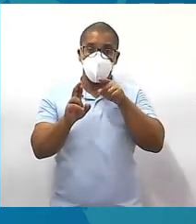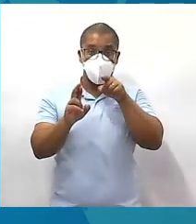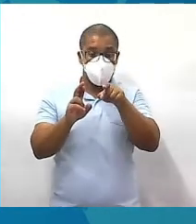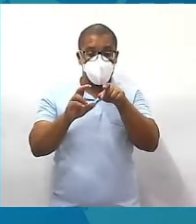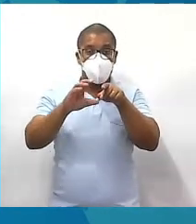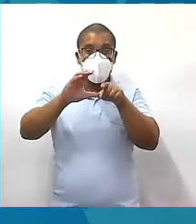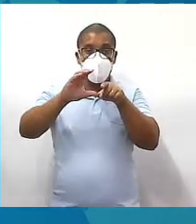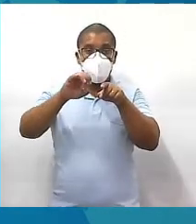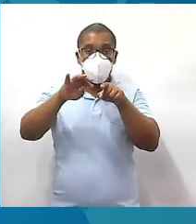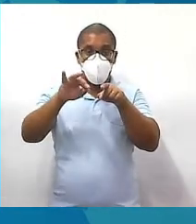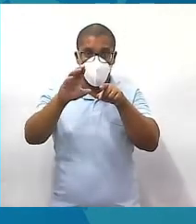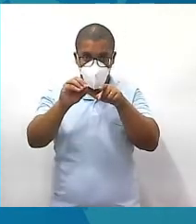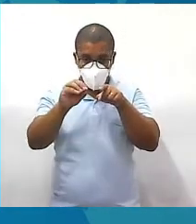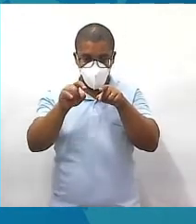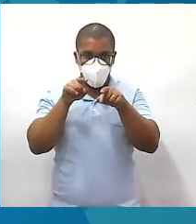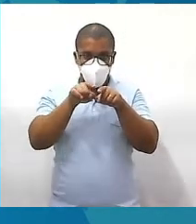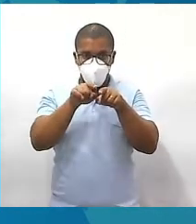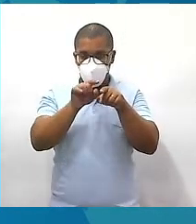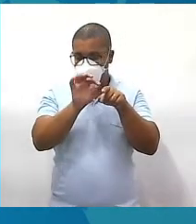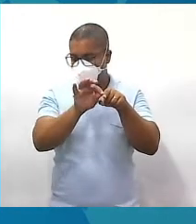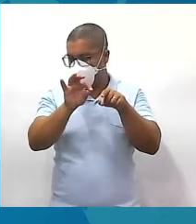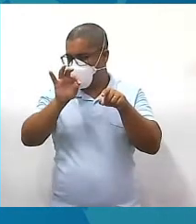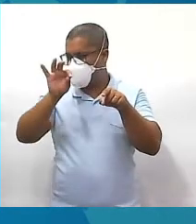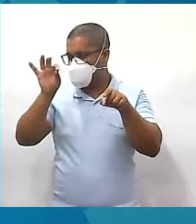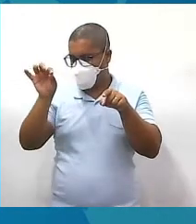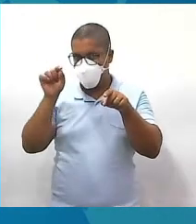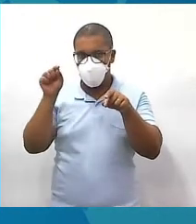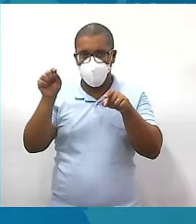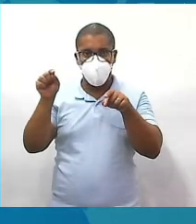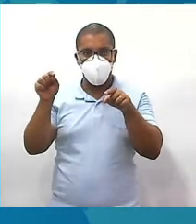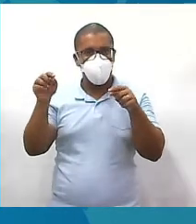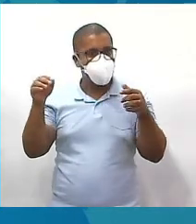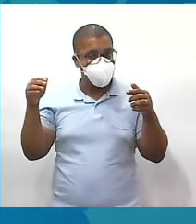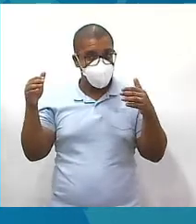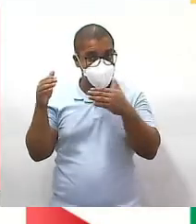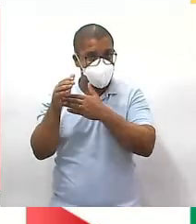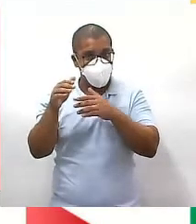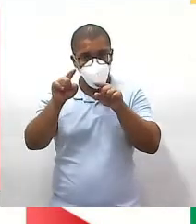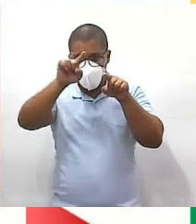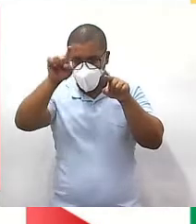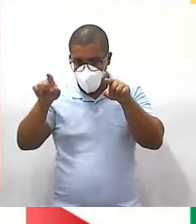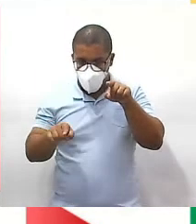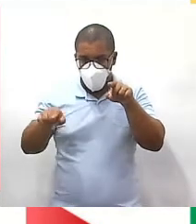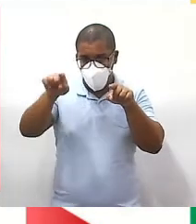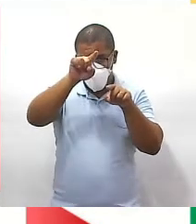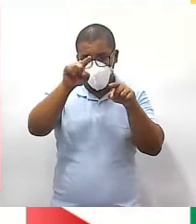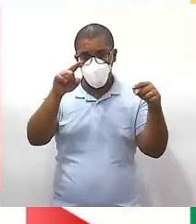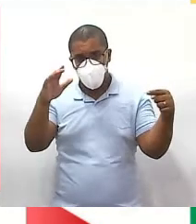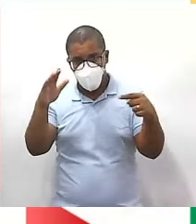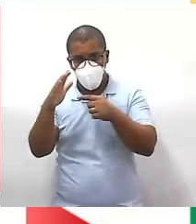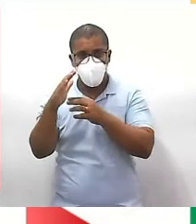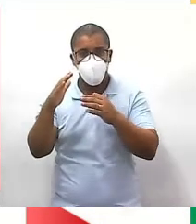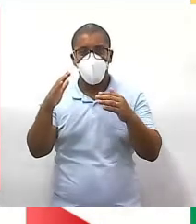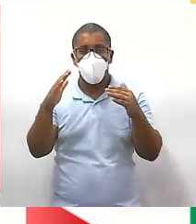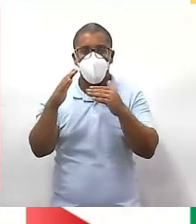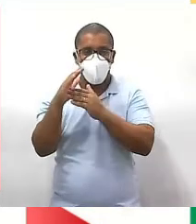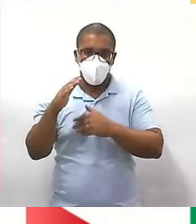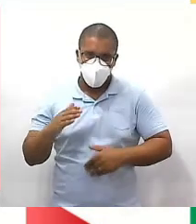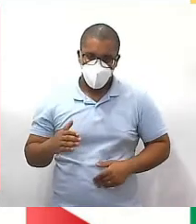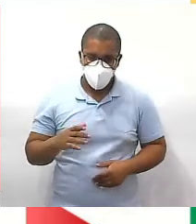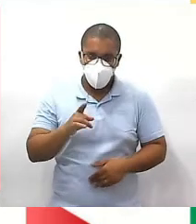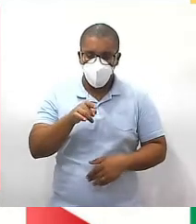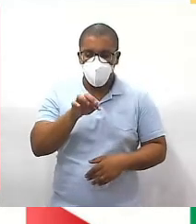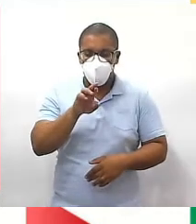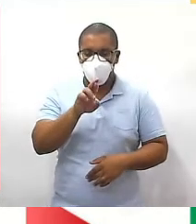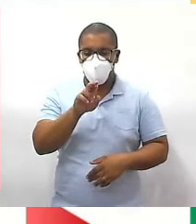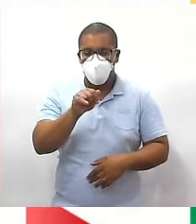da circunferência ao ponto mais extremo dessa circunferência, a extremidade, né, desse ponto aí. E a gente vai visualizar, isso aí é